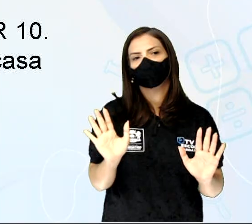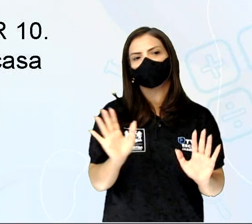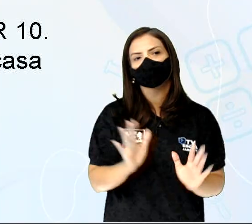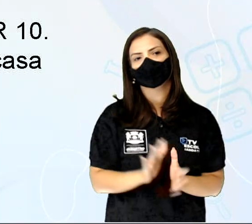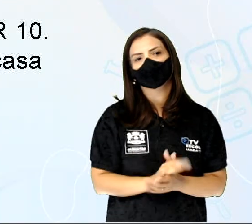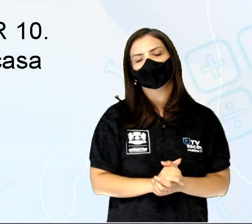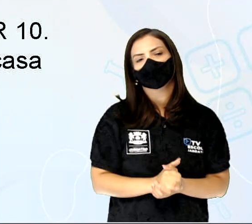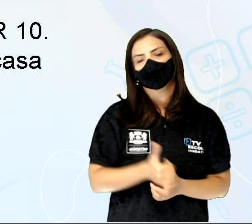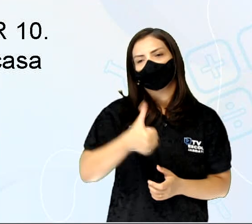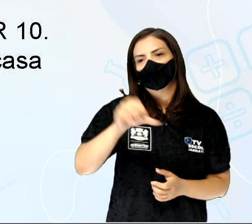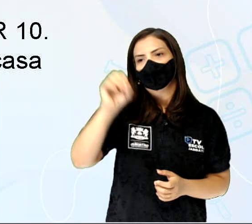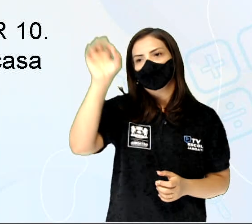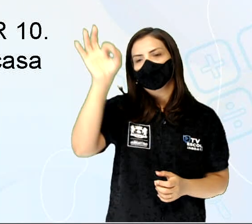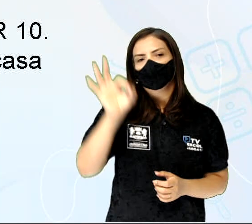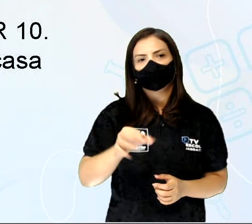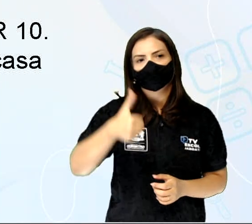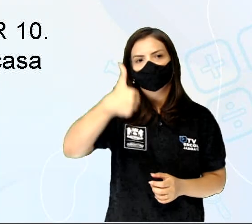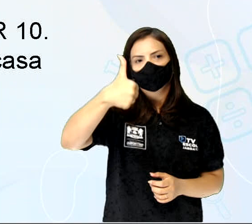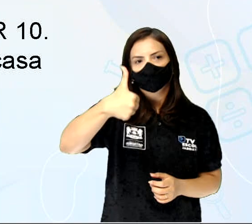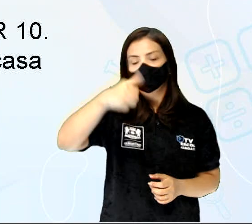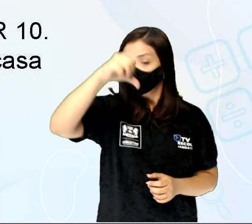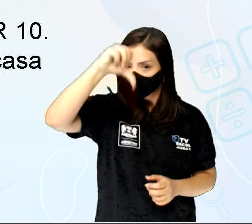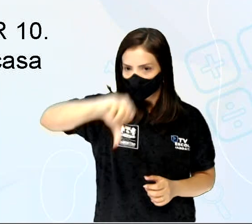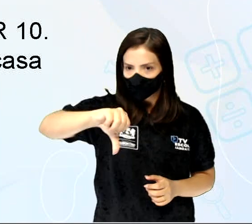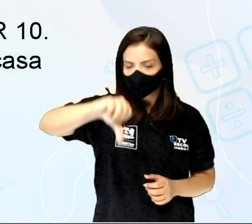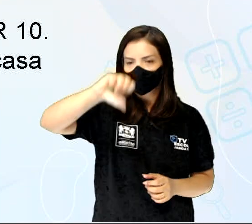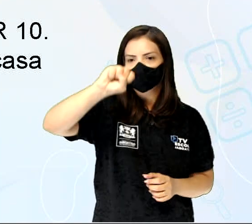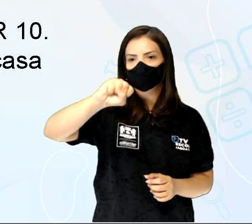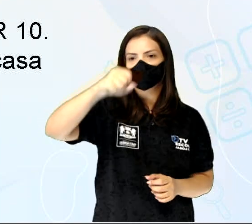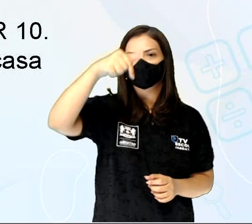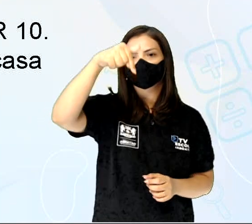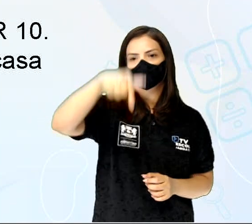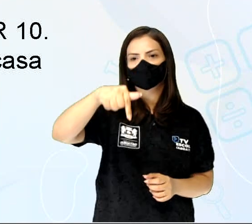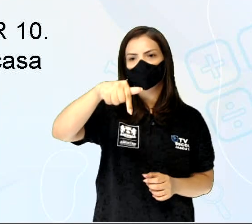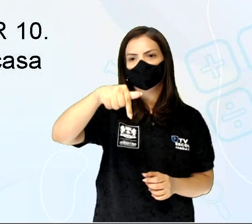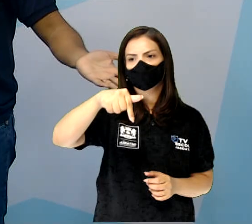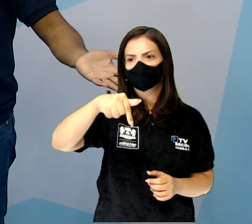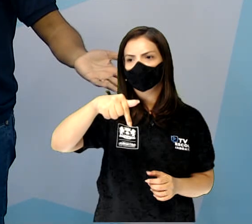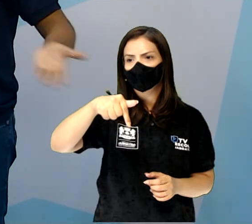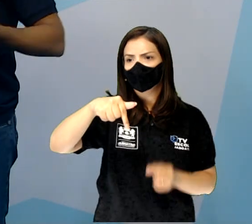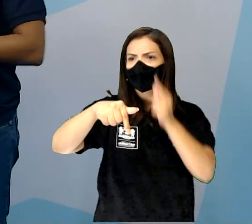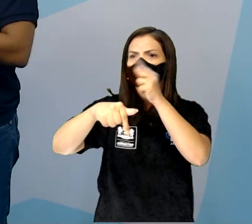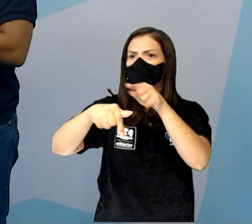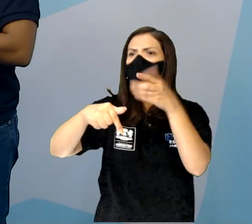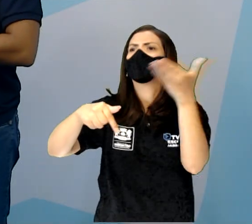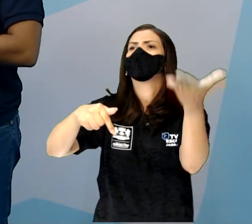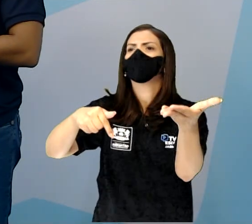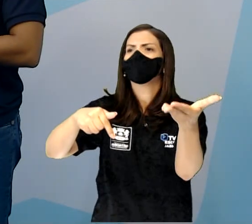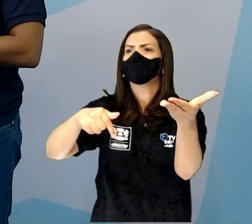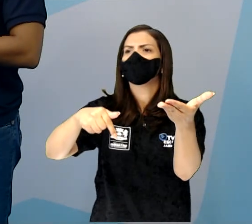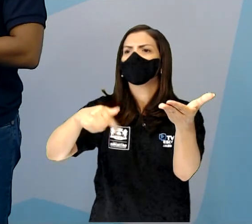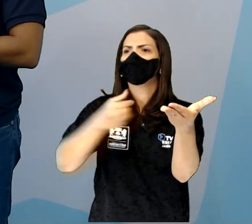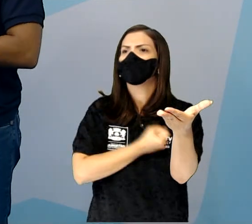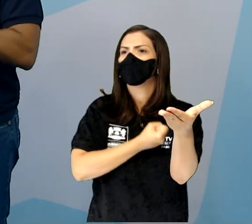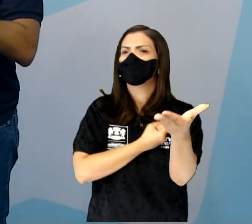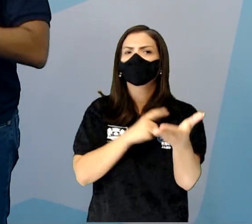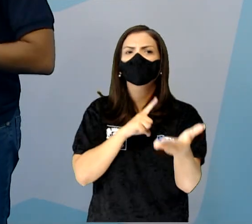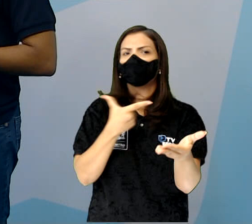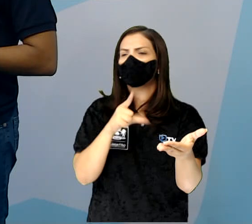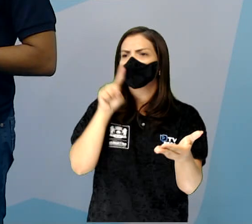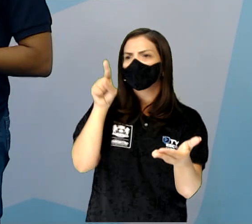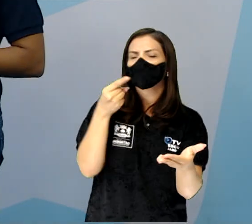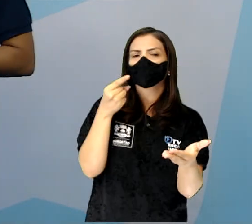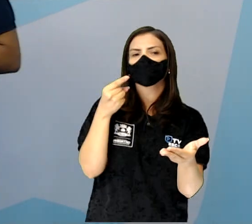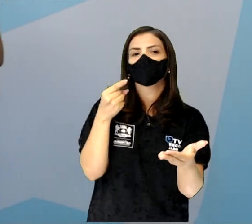de 987 é quanto? Aí você, tá, desloca a vírgula, cadê a vírgula? Cadê a vírgula desse número, rapaz? Vejam